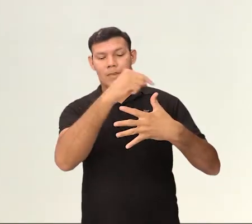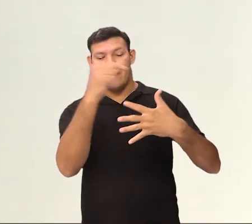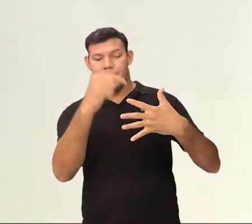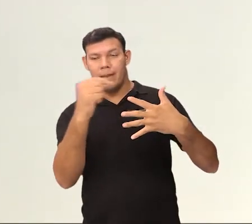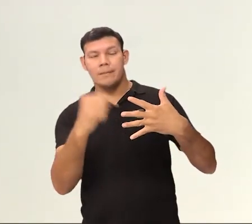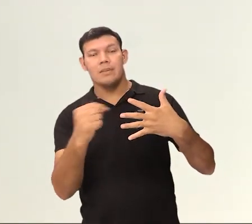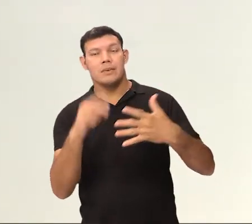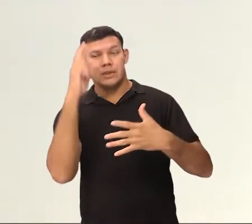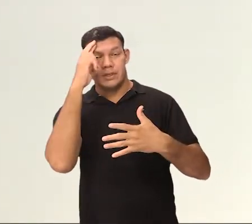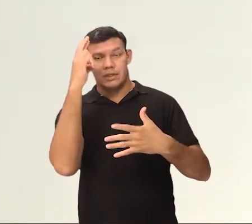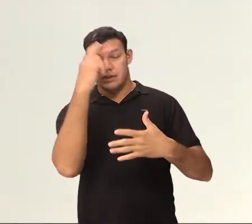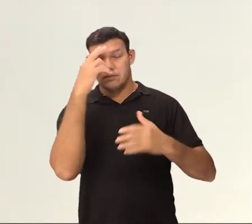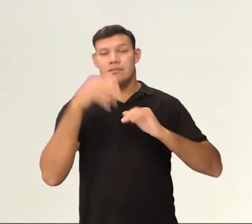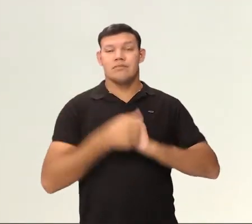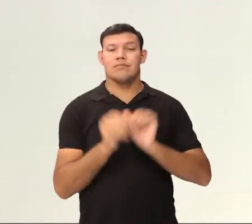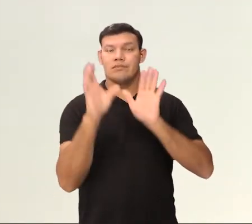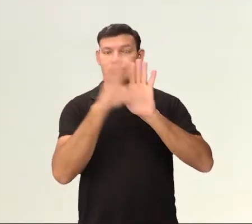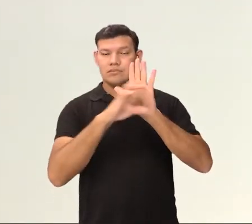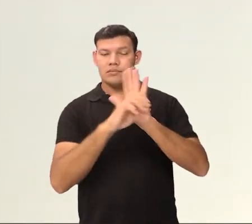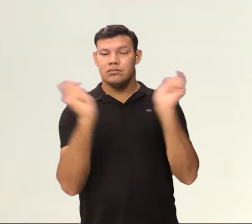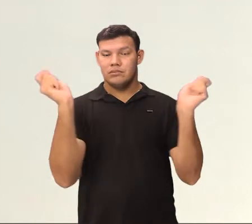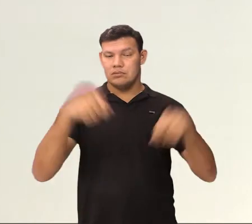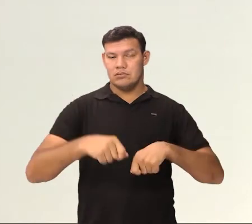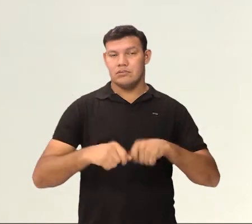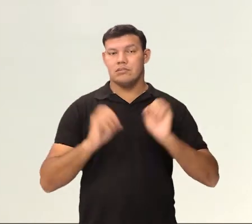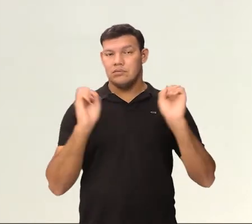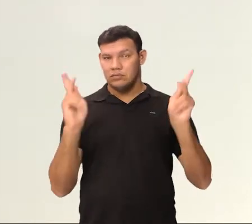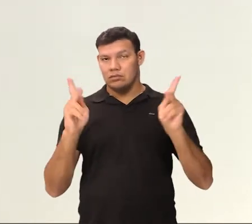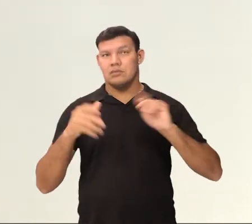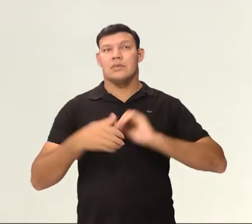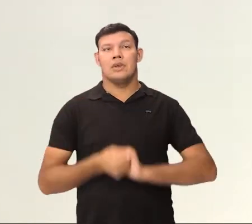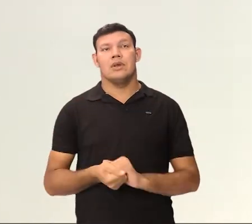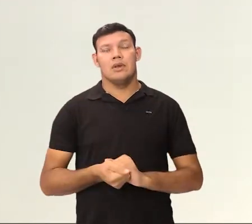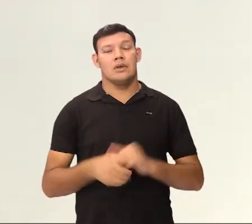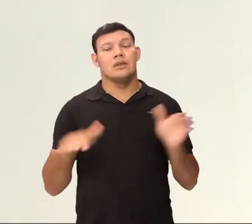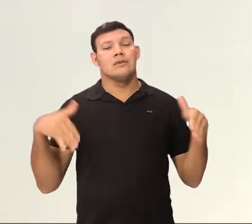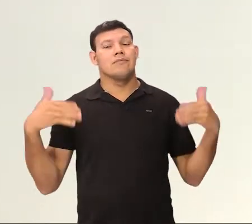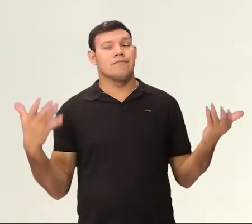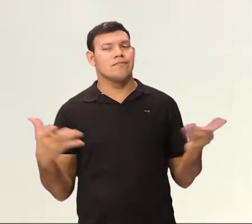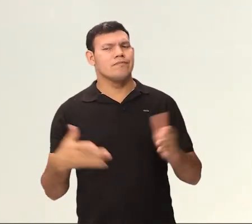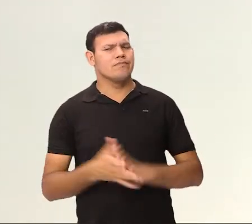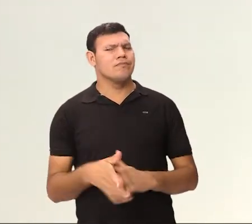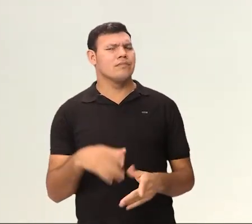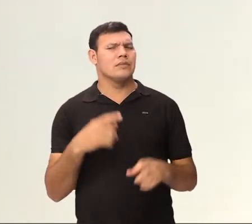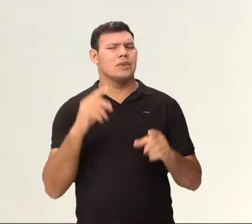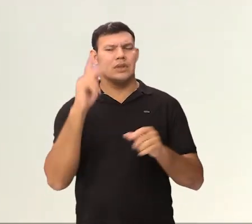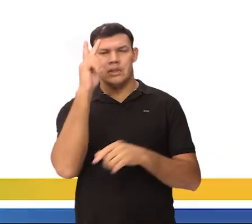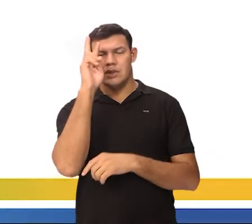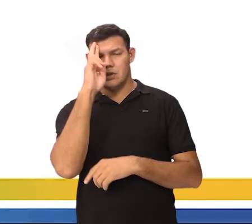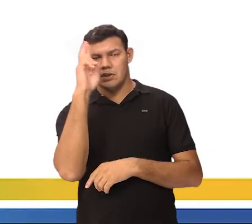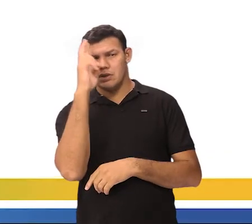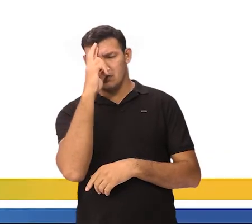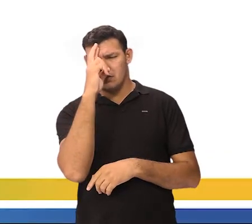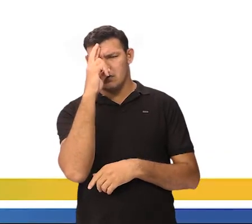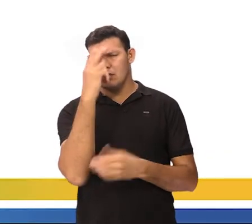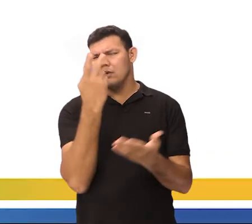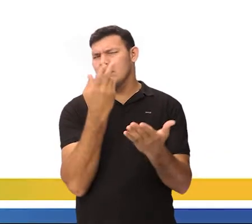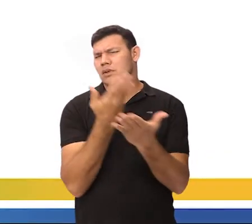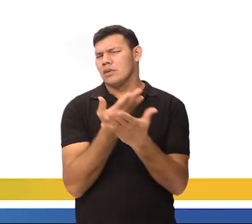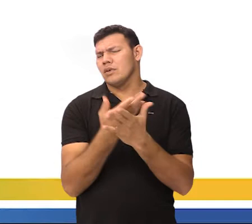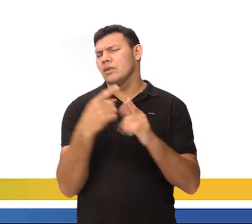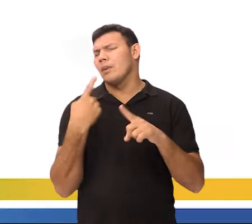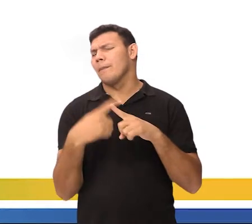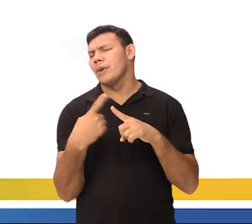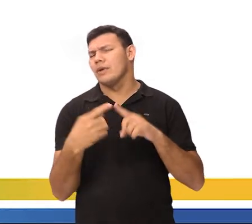história pode ser conceituada, certo? Continuando. Mas para que estudar a história? Um dos